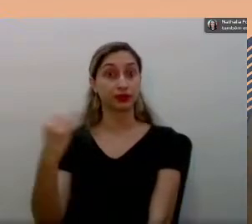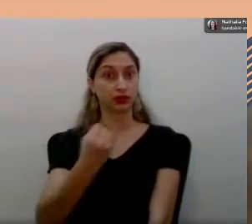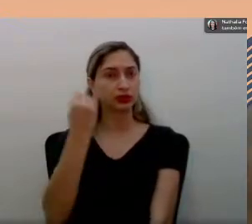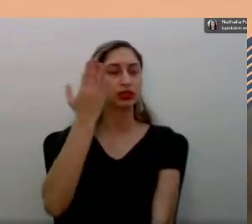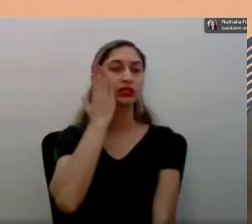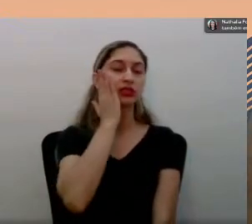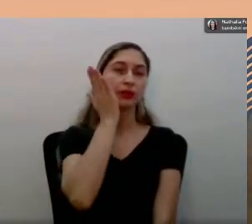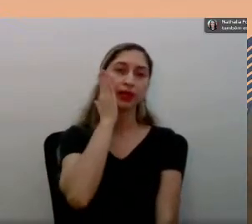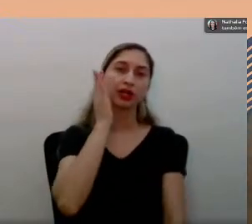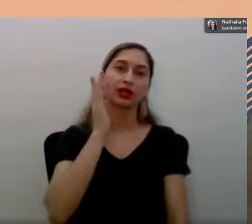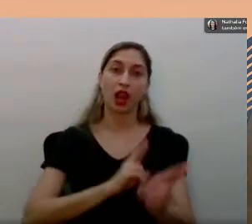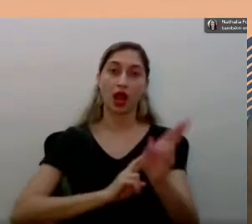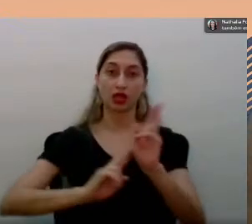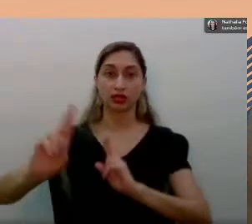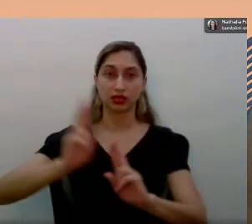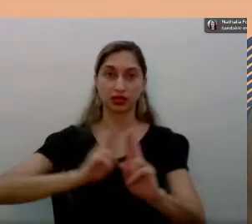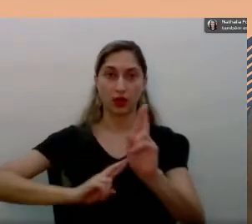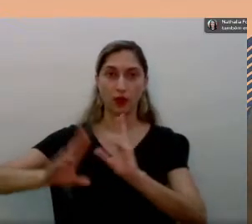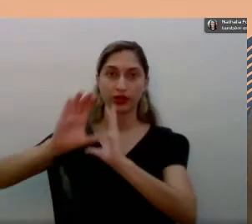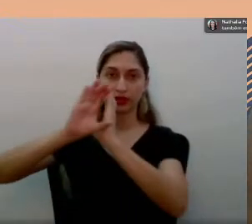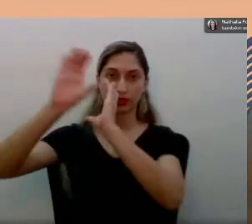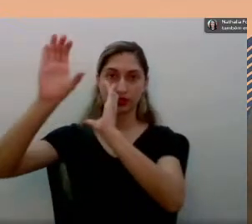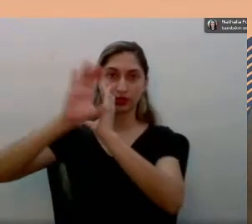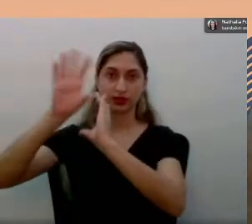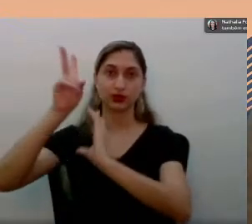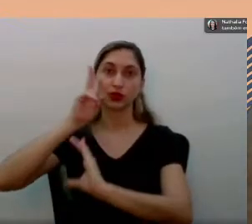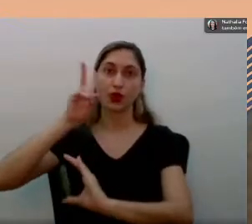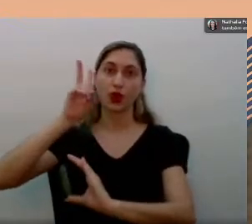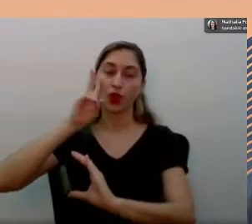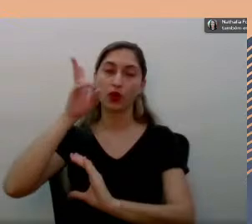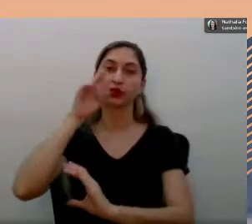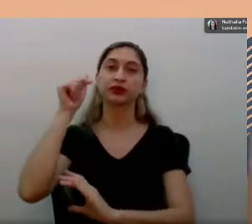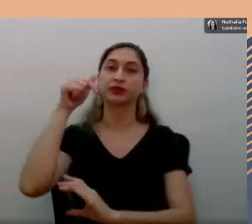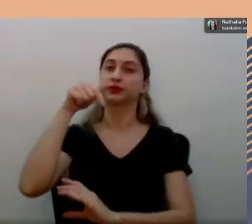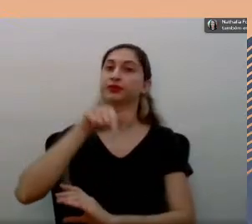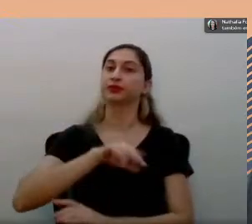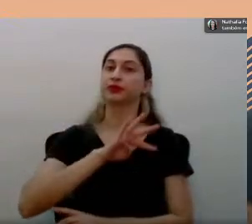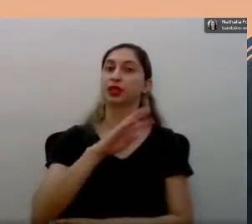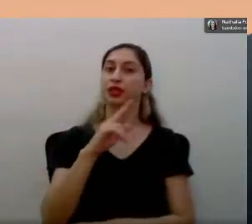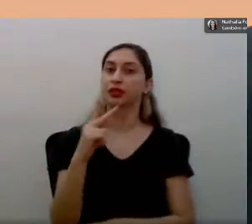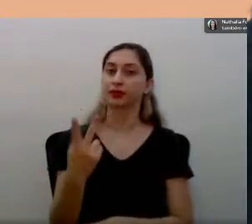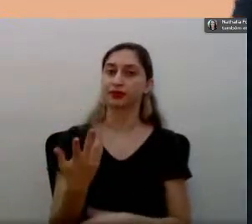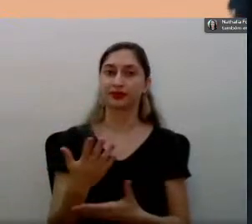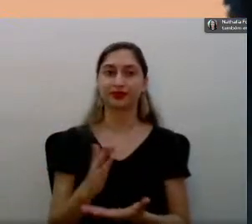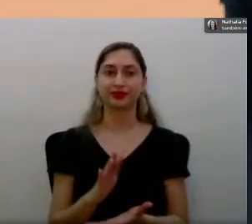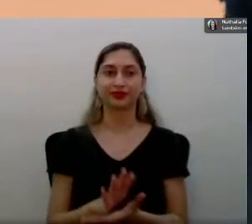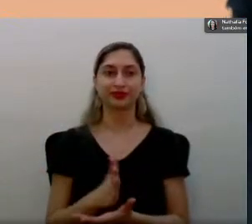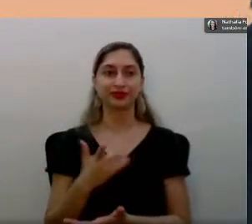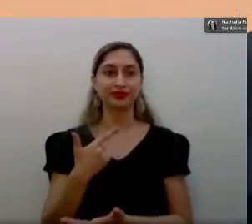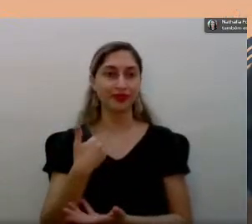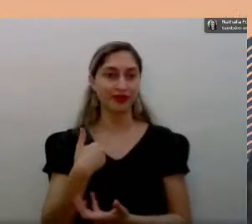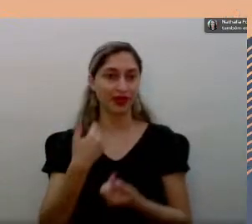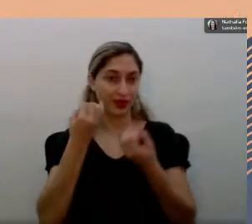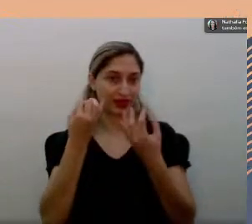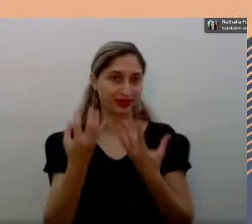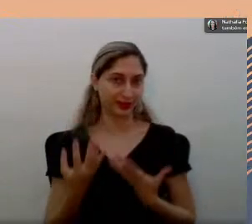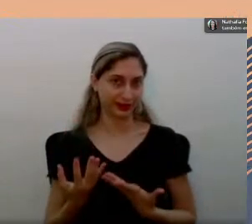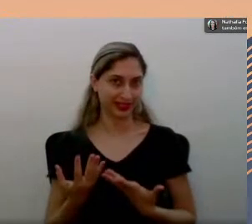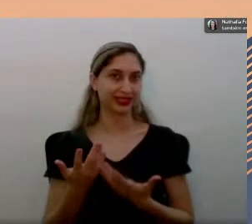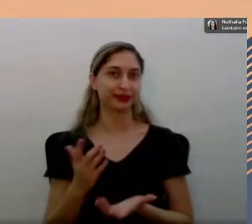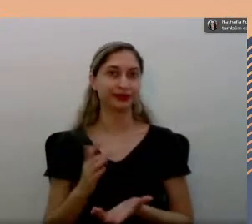com o nosso país e de BH Como foi a sua relação quando ela começou a conta para a gente quer então eu nem vi a pergunta já meio que já falei né